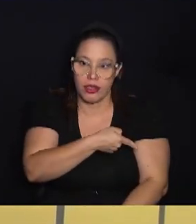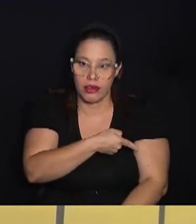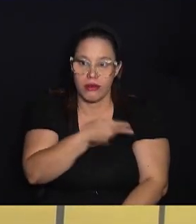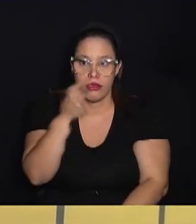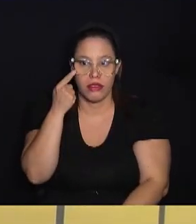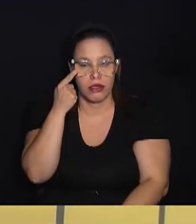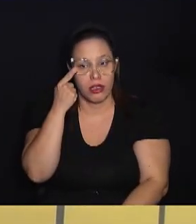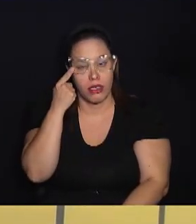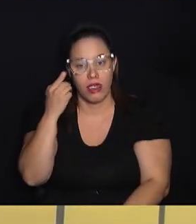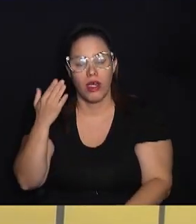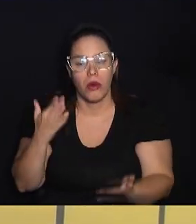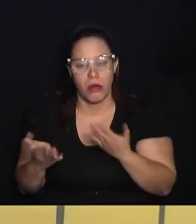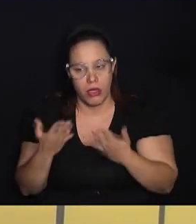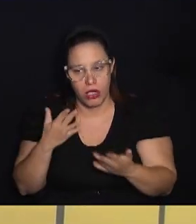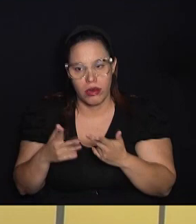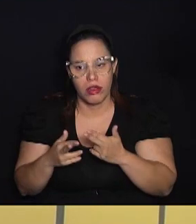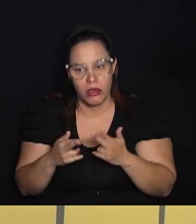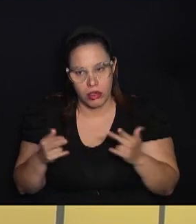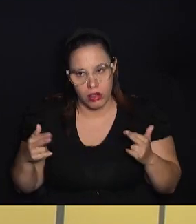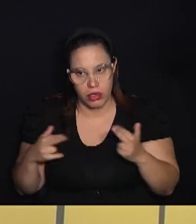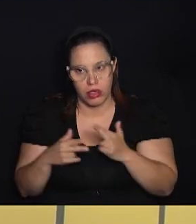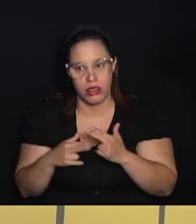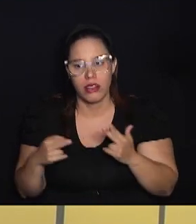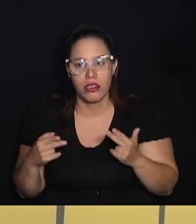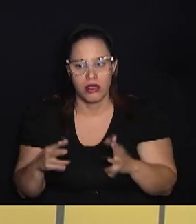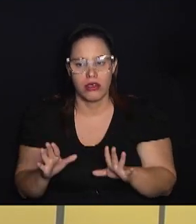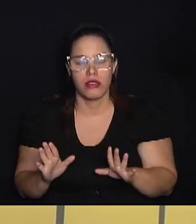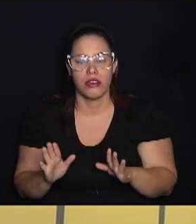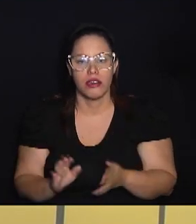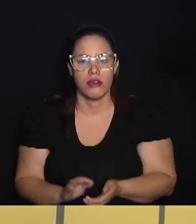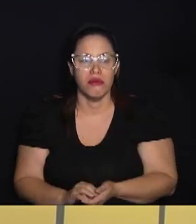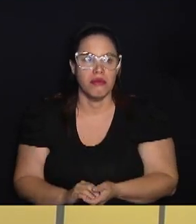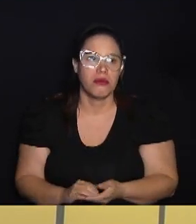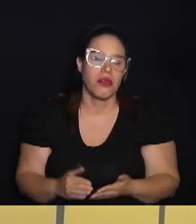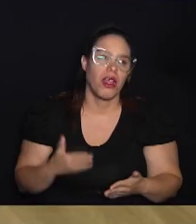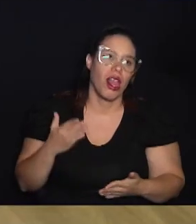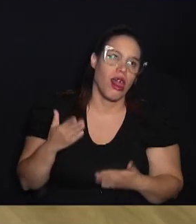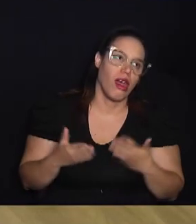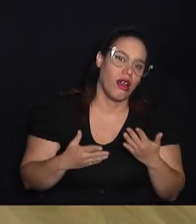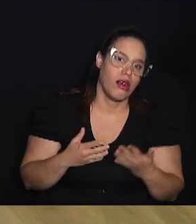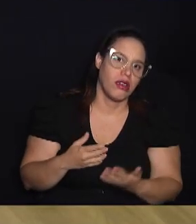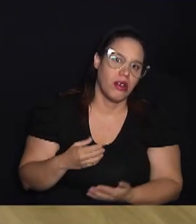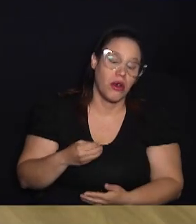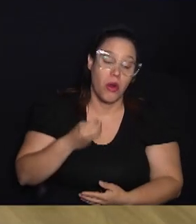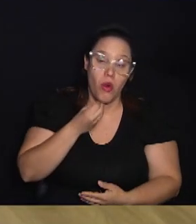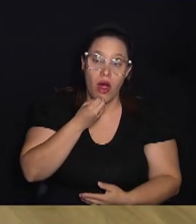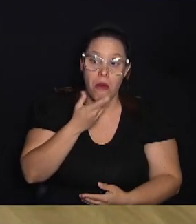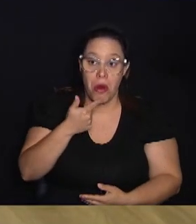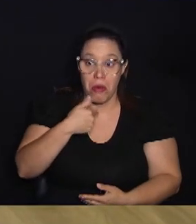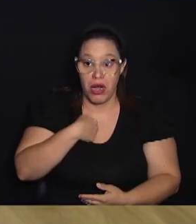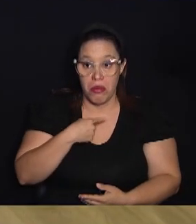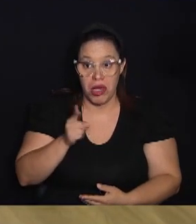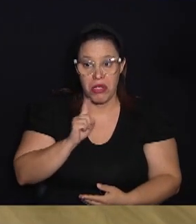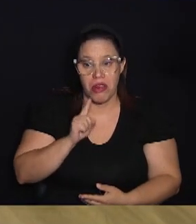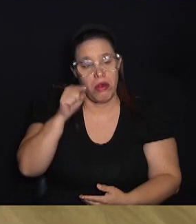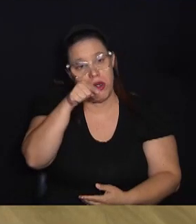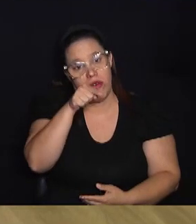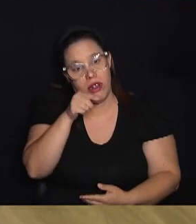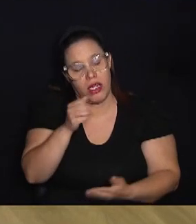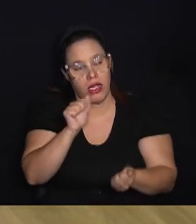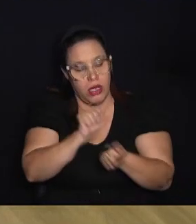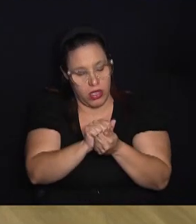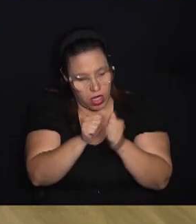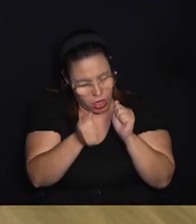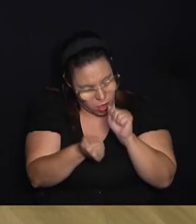diferente é né Depende da situação é é bom para mim mas não é bom para você e a gente precisa ir se adaptando na